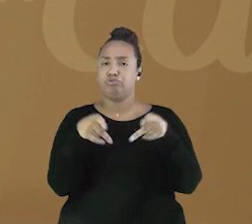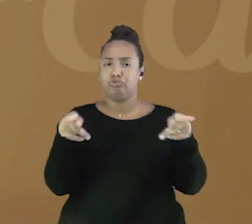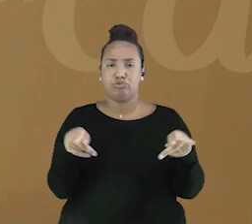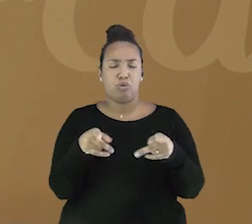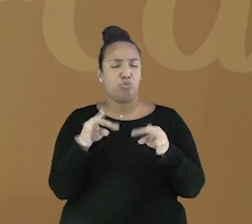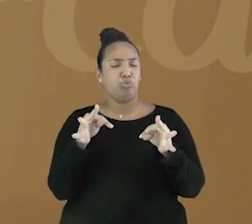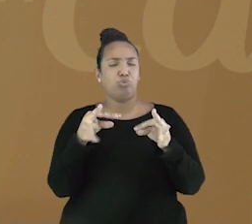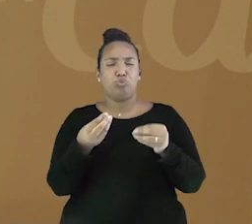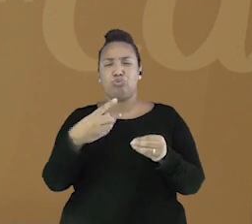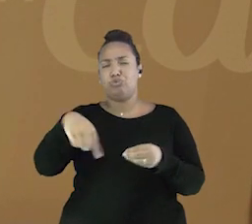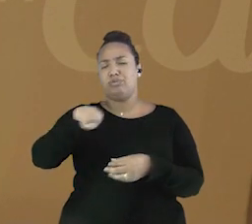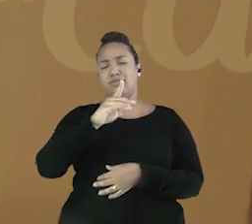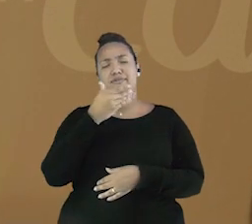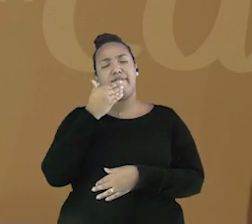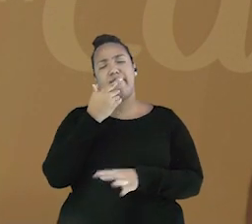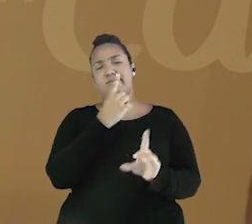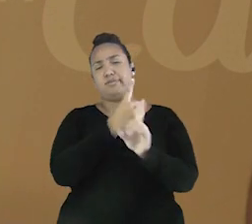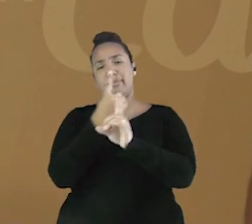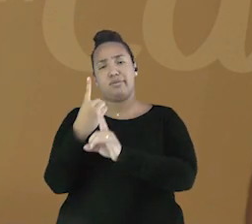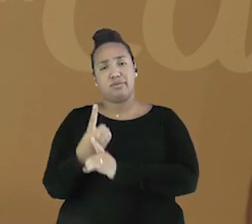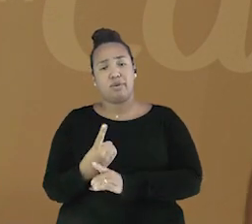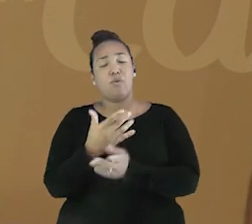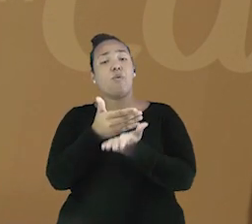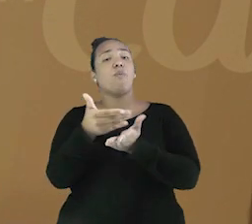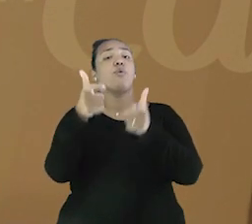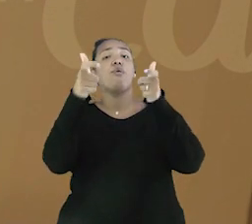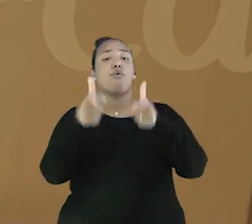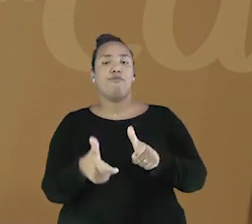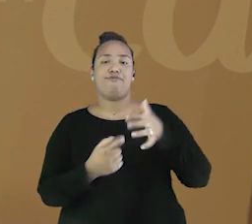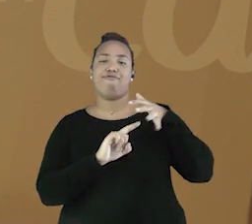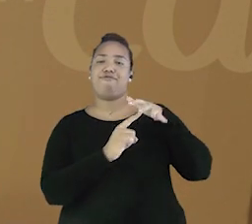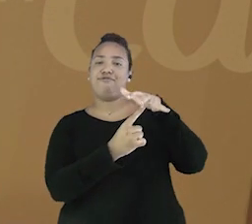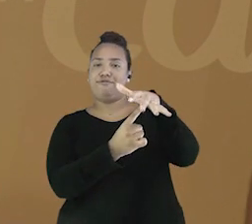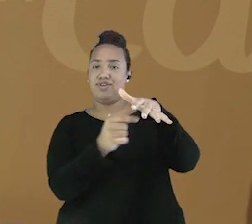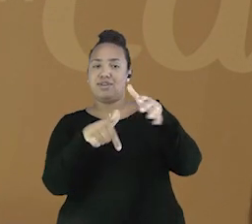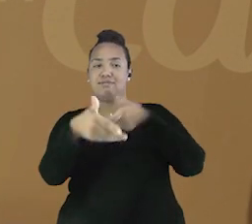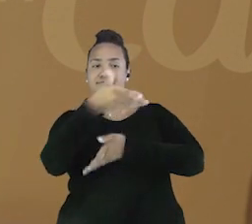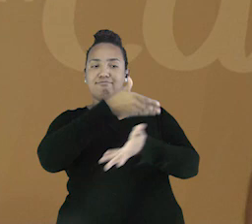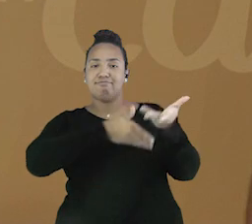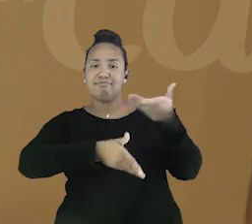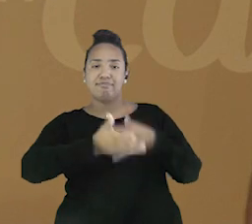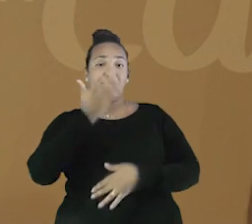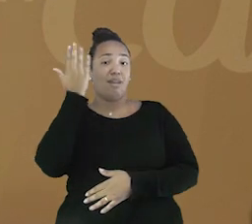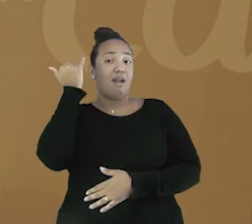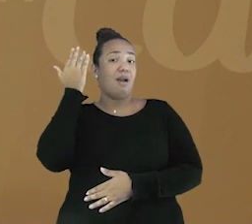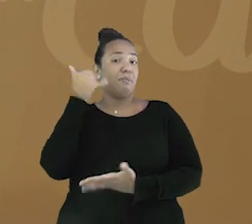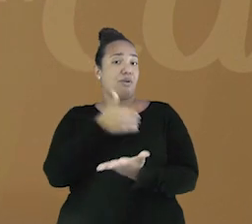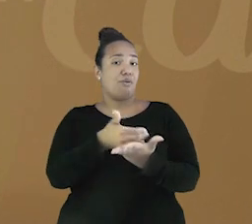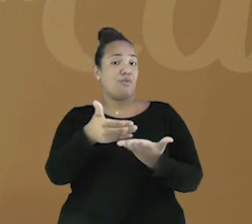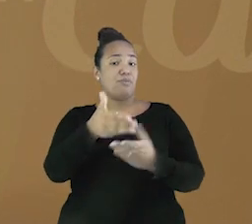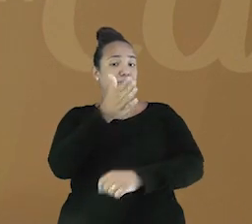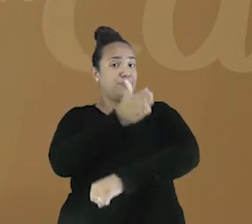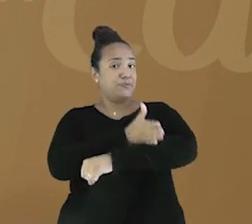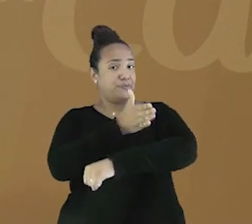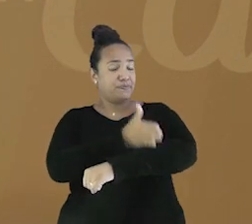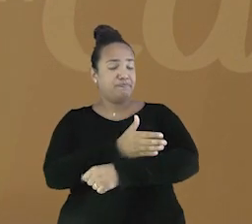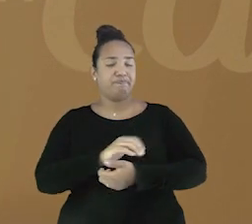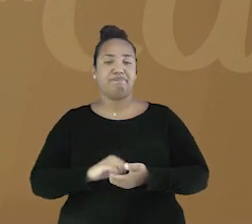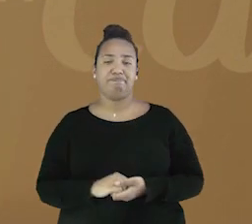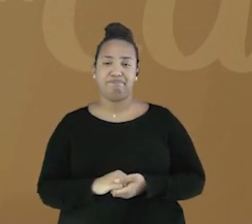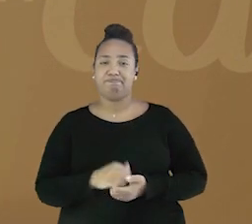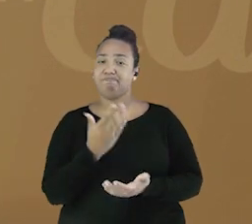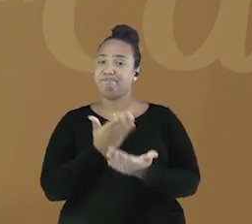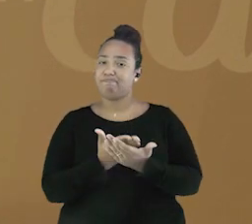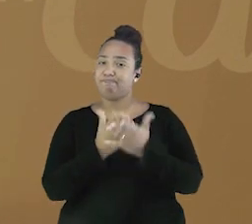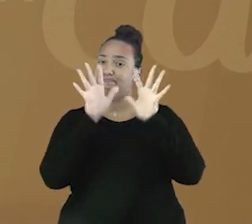que nos facilitam no dia a dia, é graças às feiras e às relações comerciais que se iniciaram lá na Idade Média. Nossa